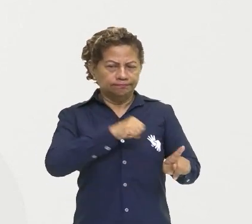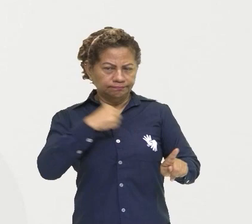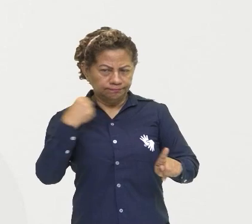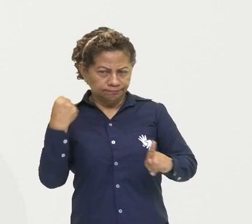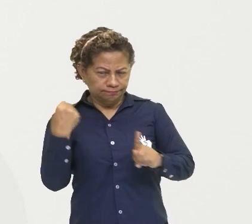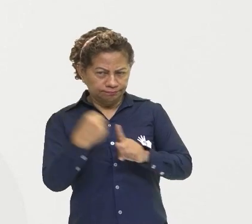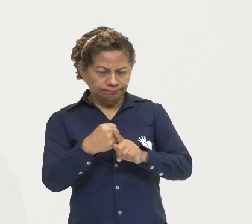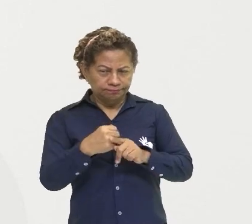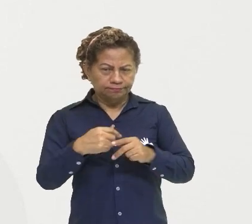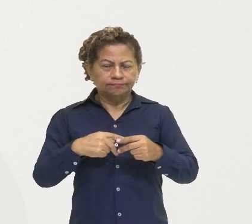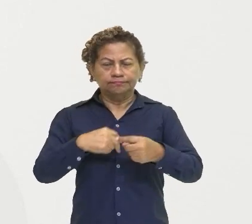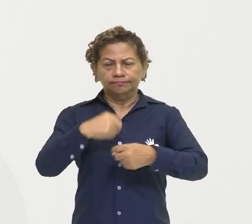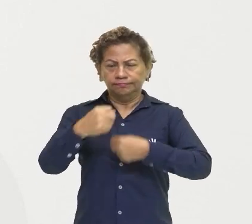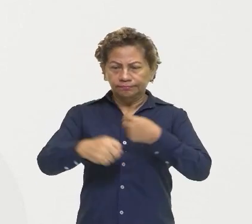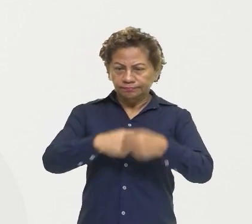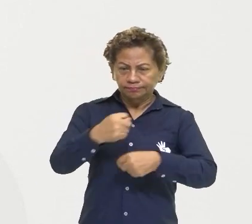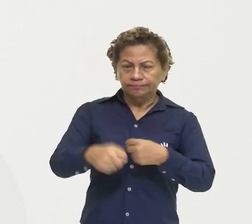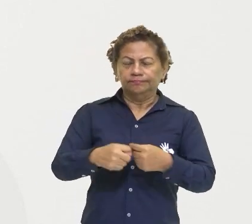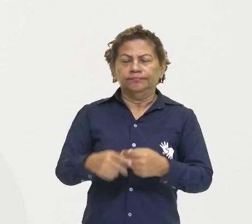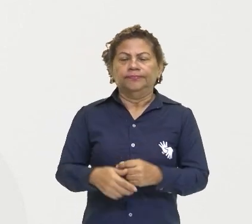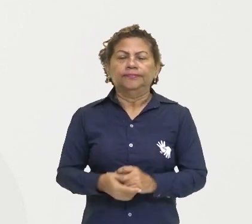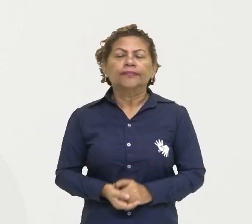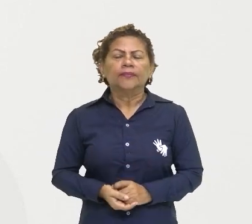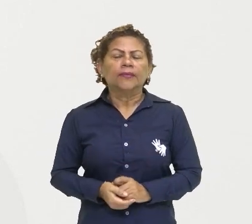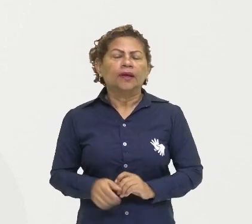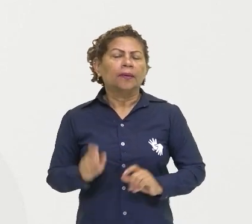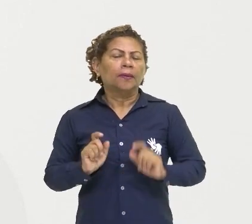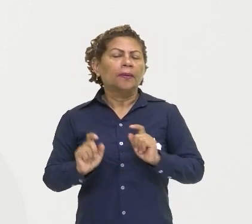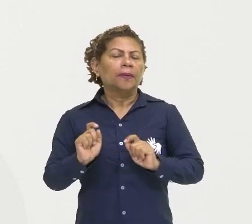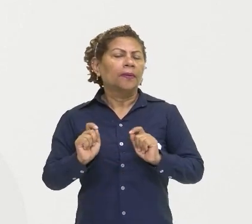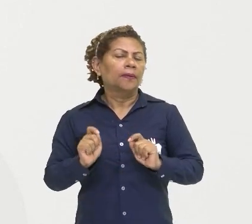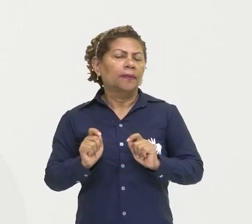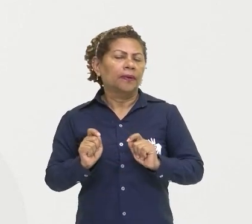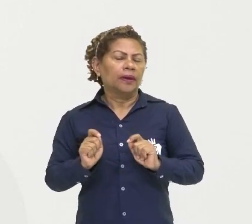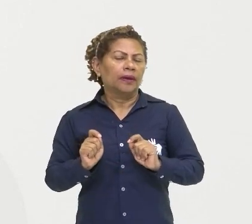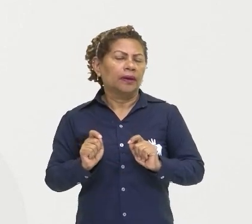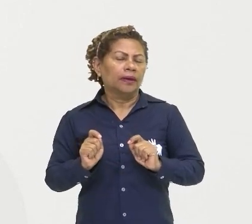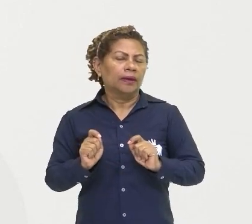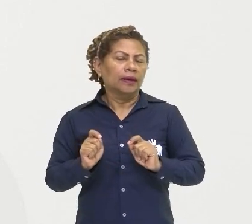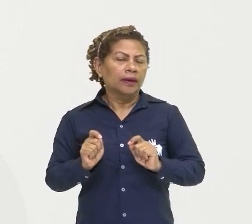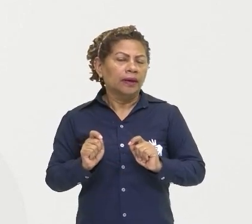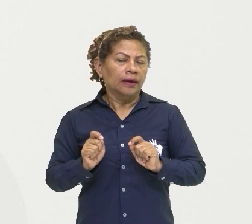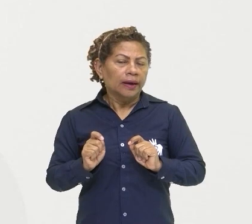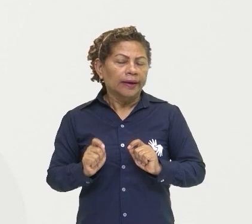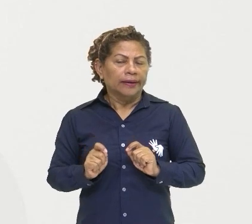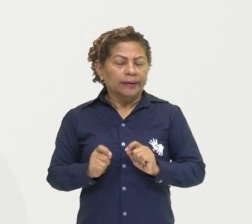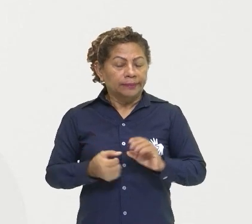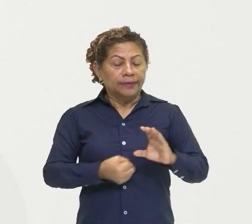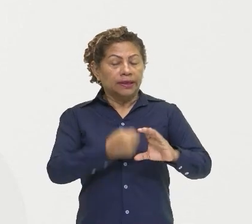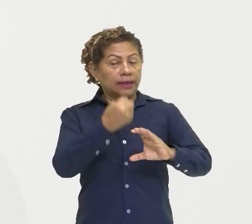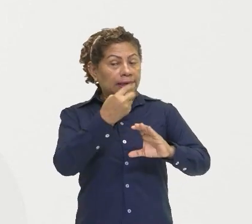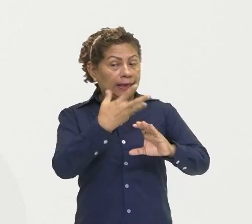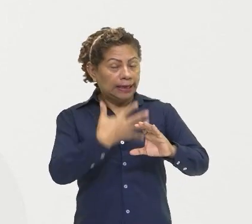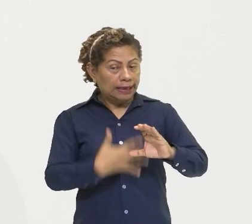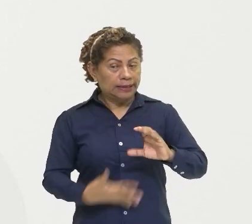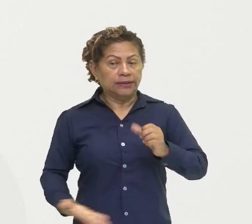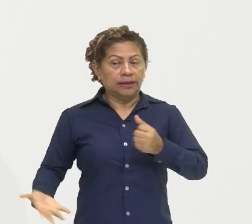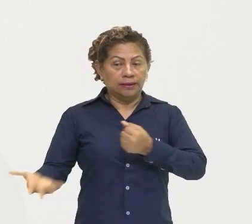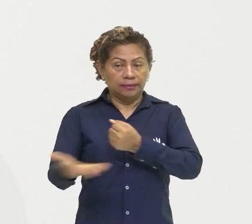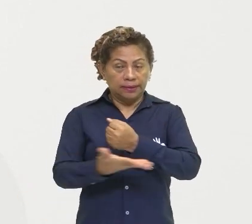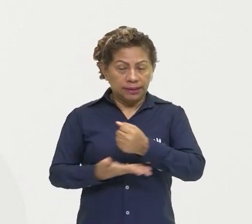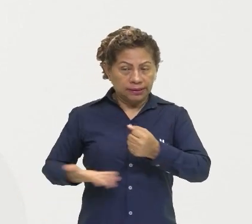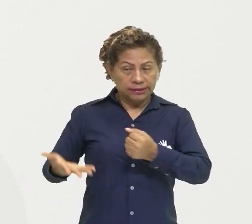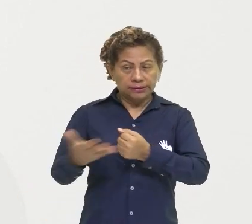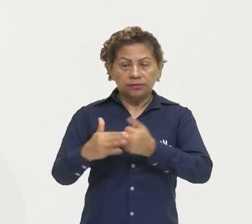indicadores socioeconômicos, eles servem para apontar as características básicas de desenvolvimento de uma